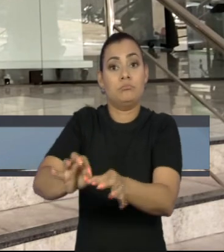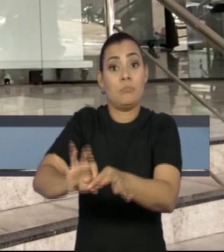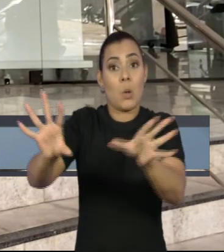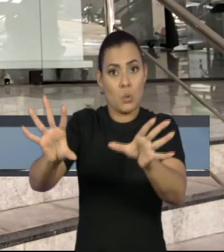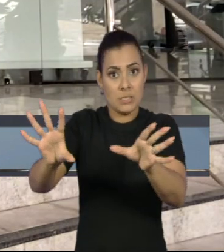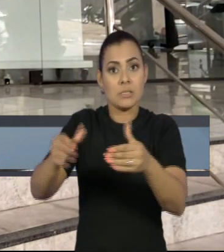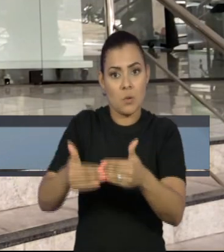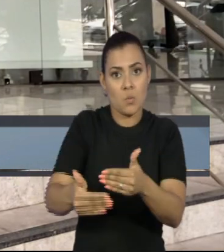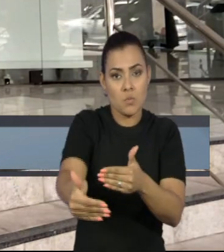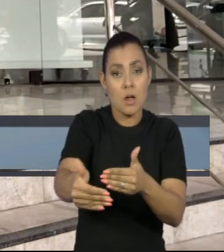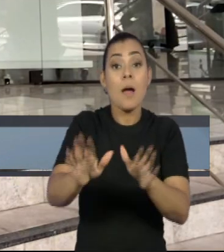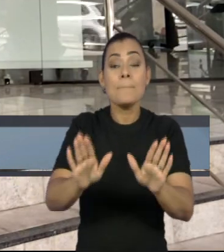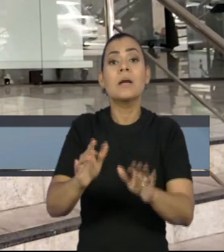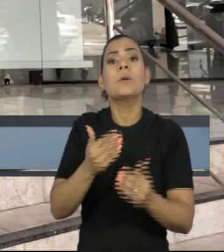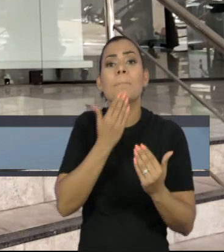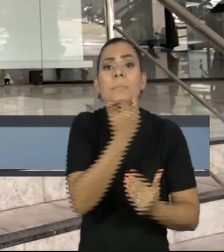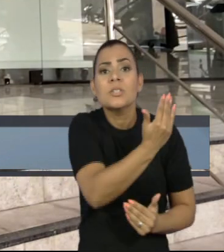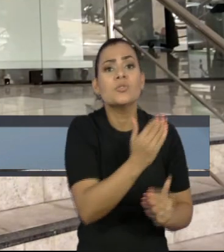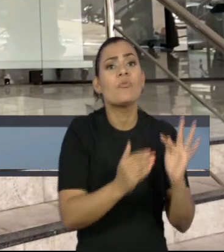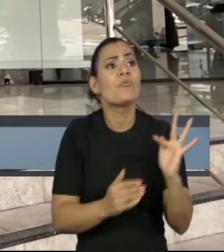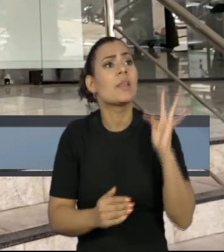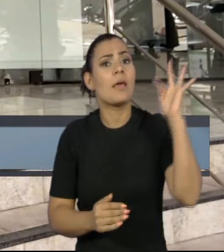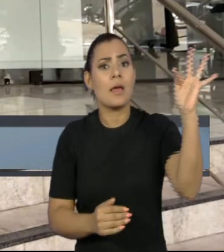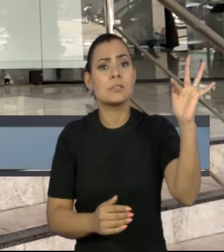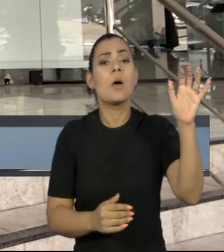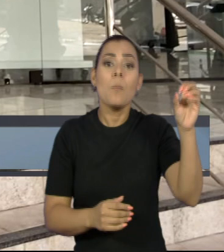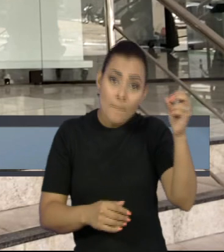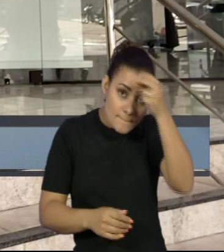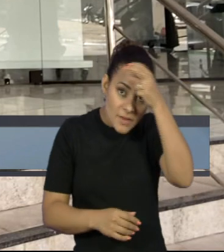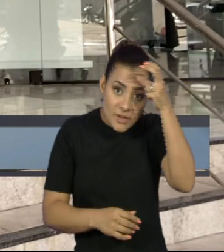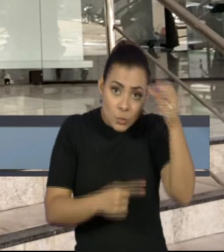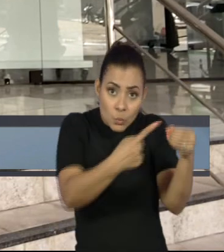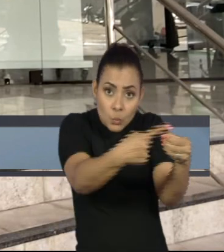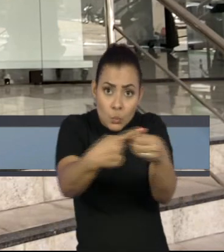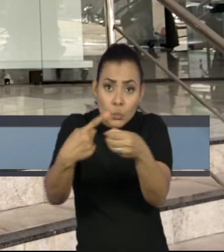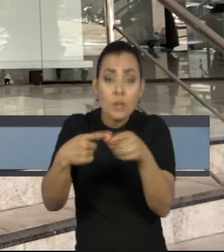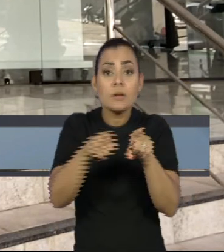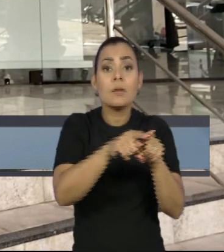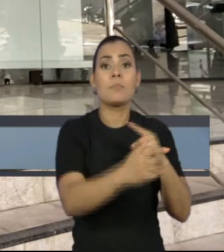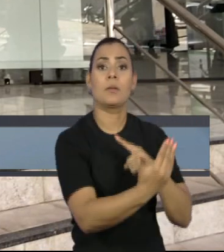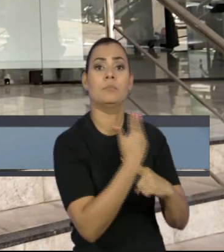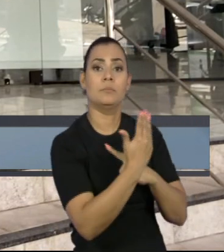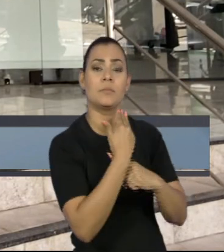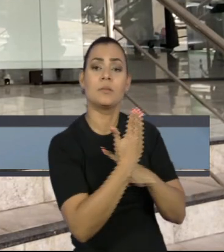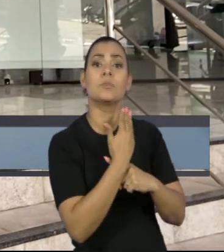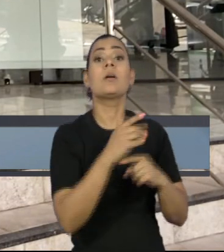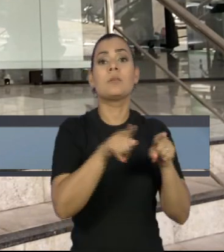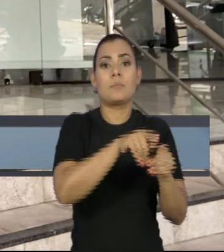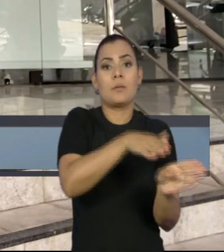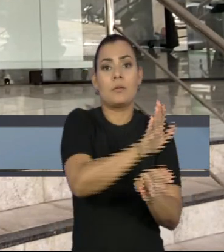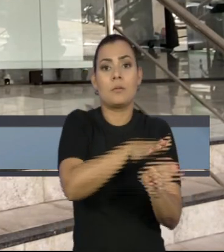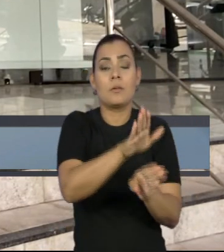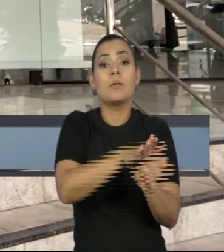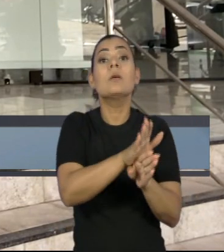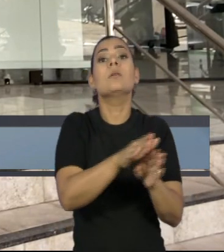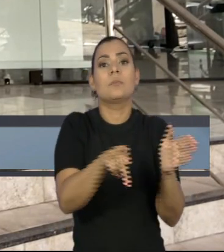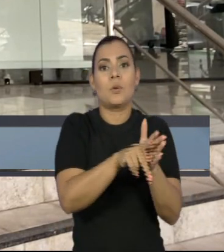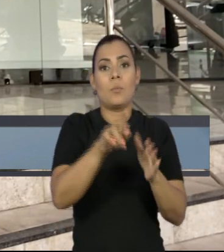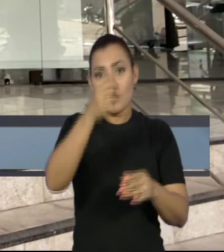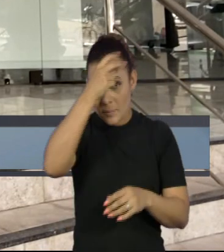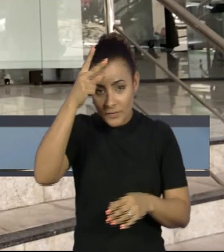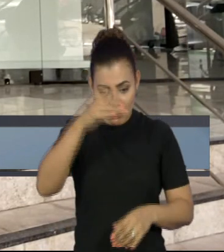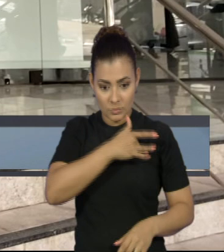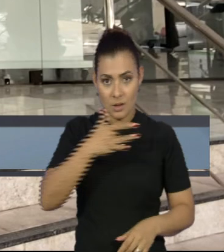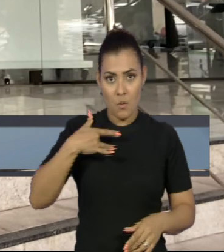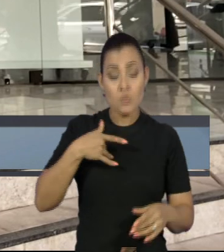de instituições como a Federação Catarinense de Municípios e o Conselho de Secretarias Municipais de Saúde para colocar esses leitos